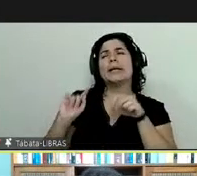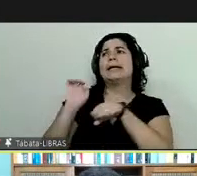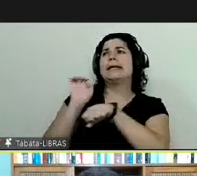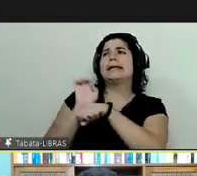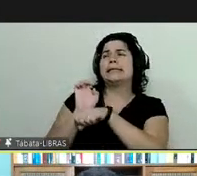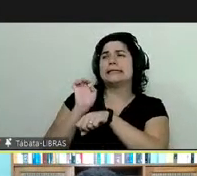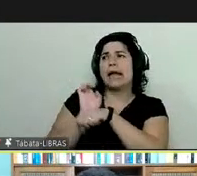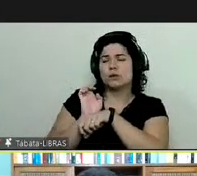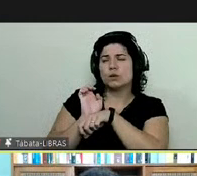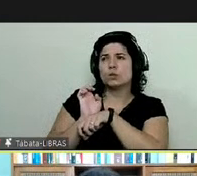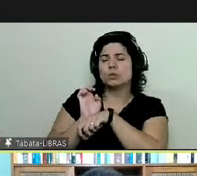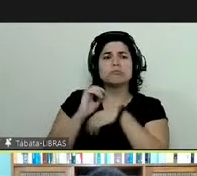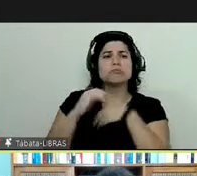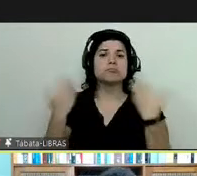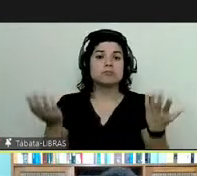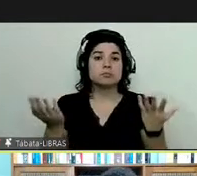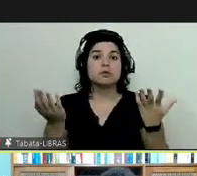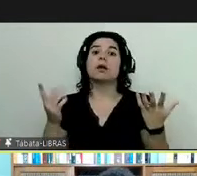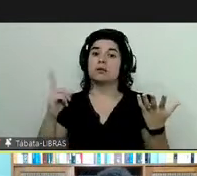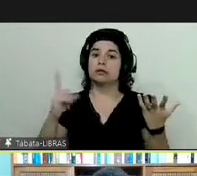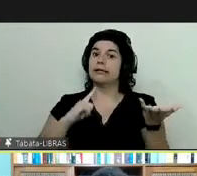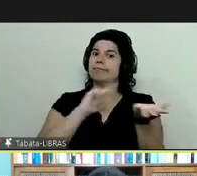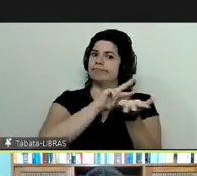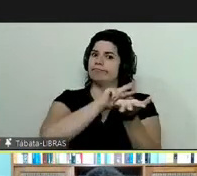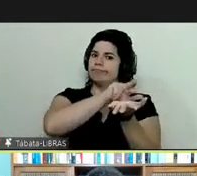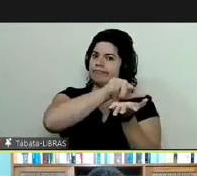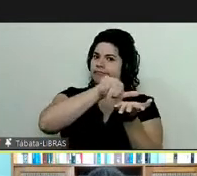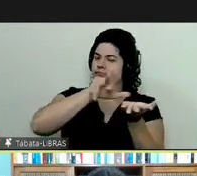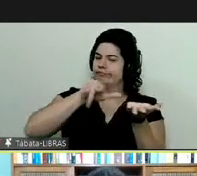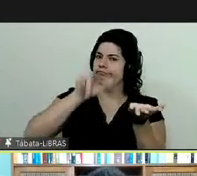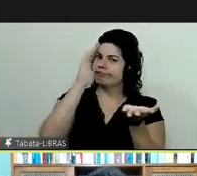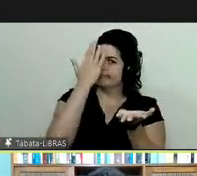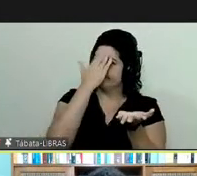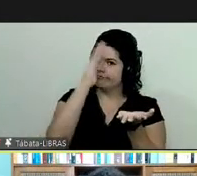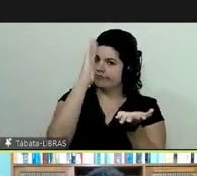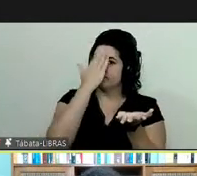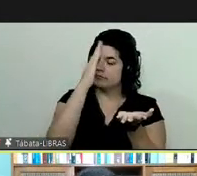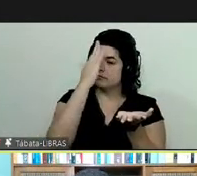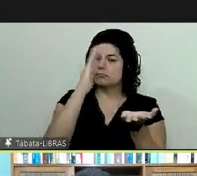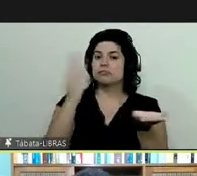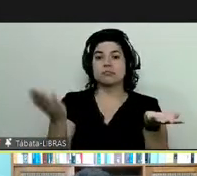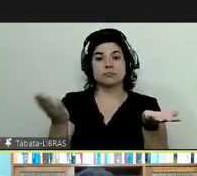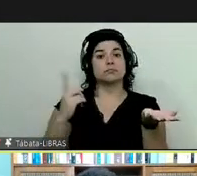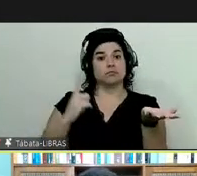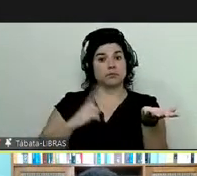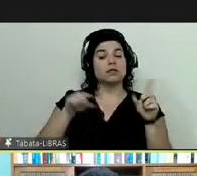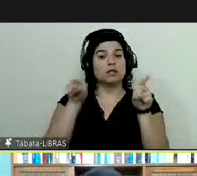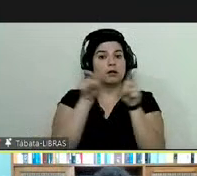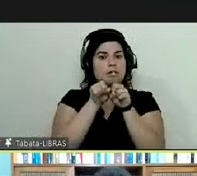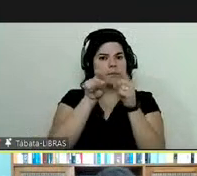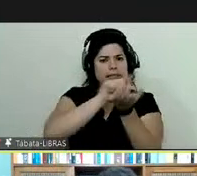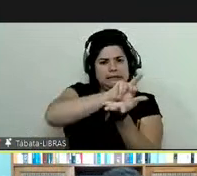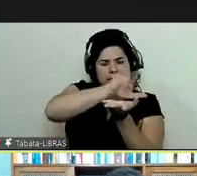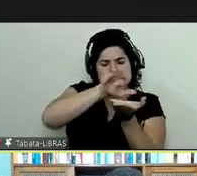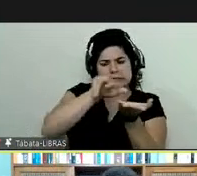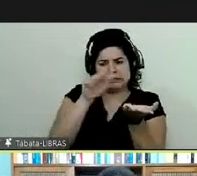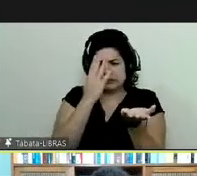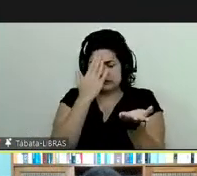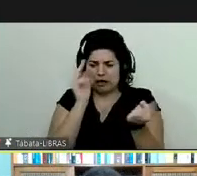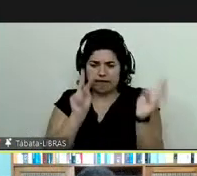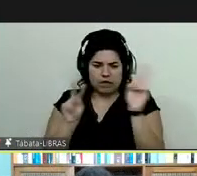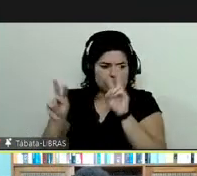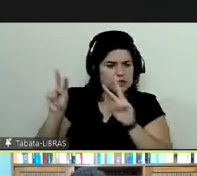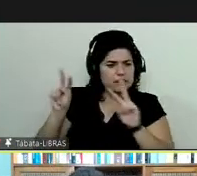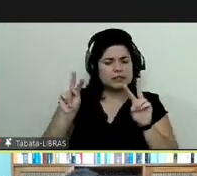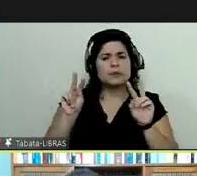estado obviamente que nós teremos múltiplas dimensões para tentar entender esse fenômeno e diversas visões a depender da